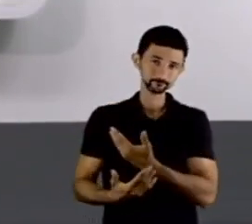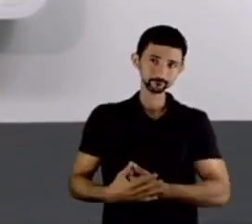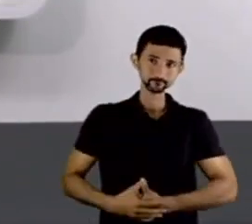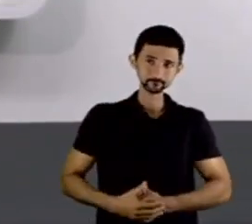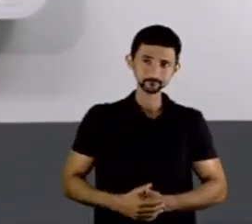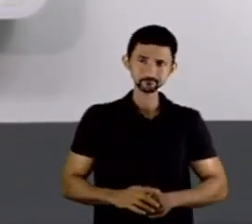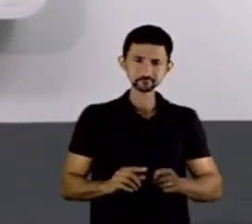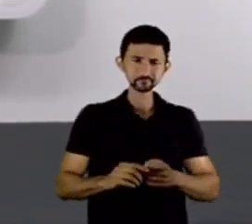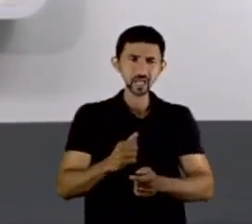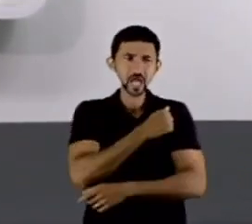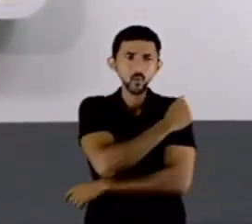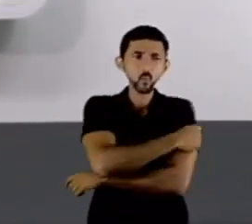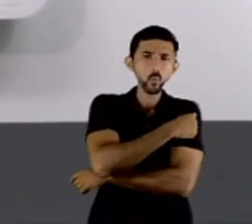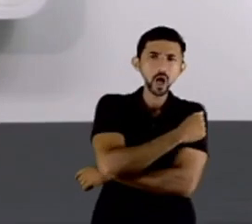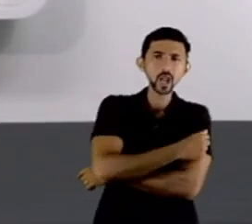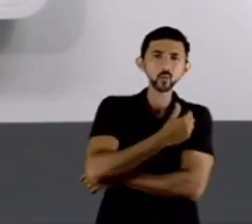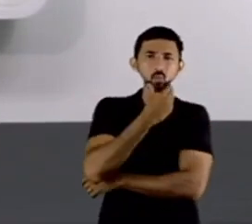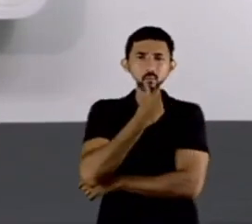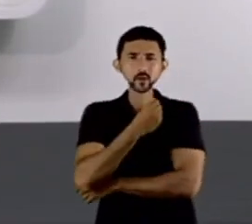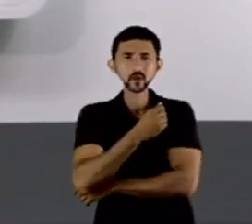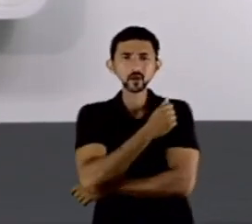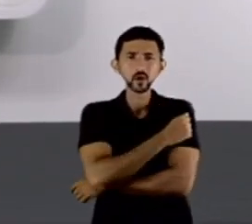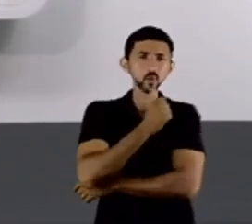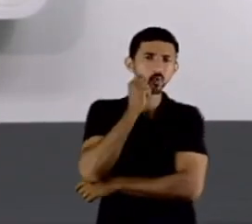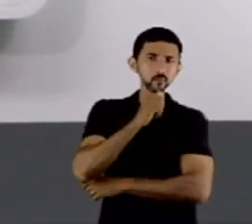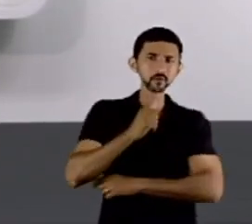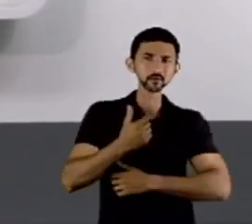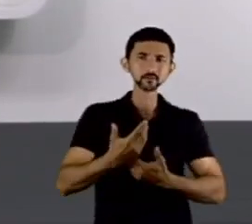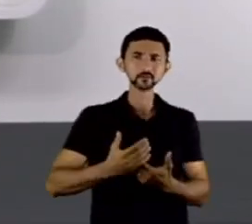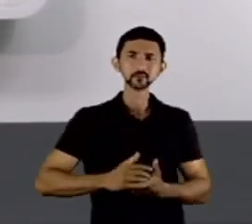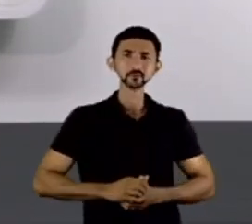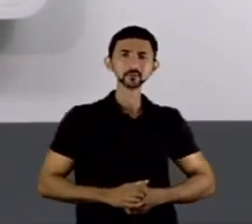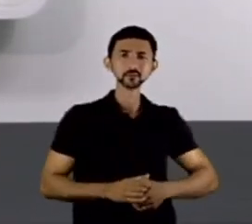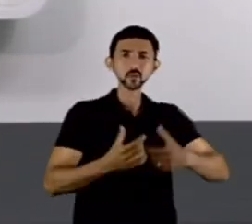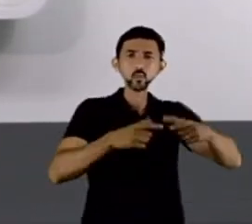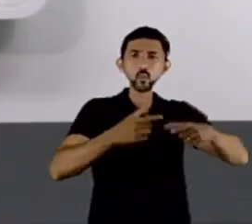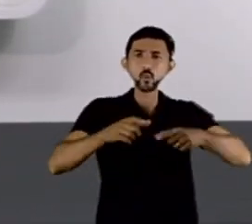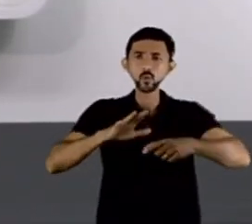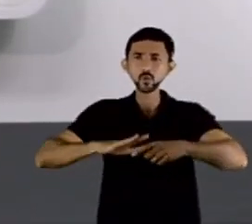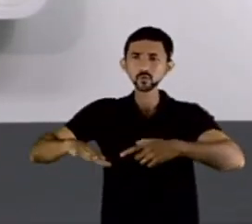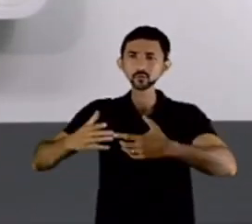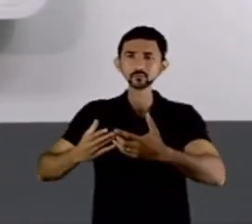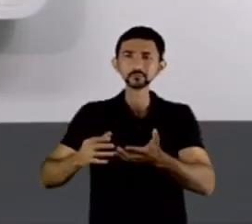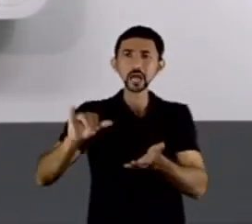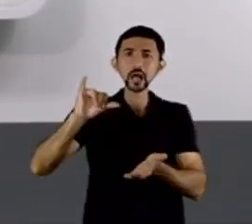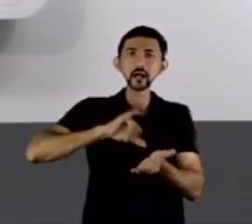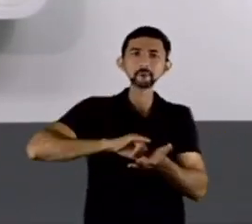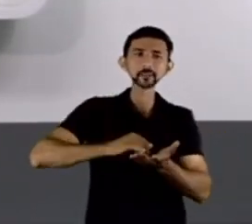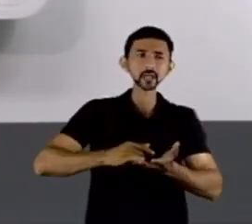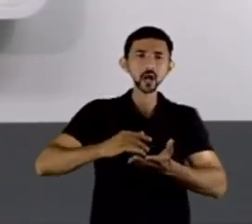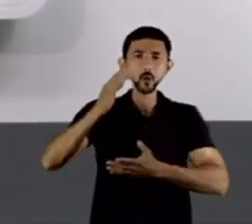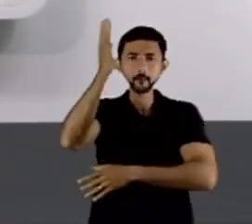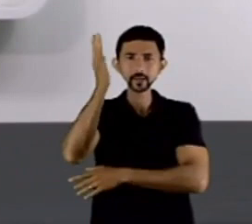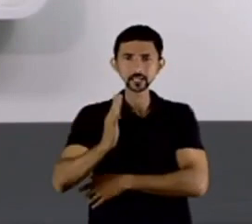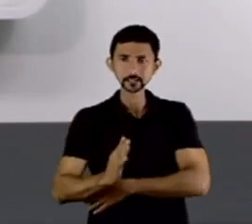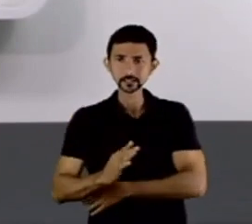um aluno meu, uma aluna minha, descobriu que praticamente em todos os locais do Brasil, as capitais do Brasil, existe uma